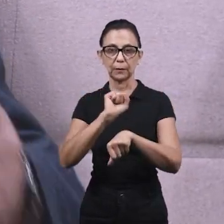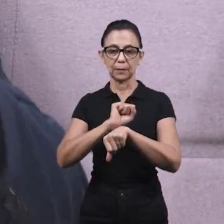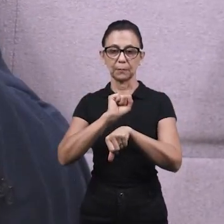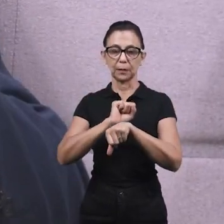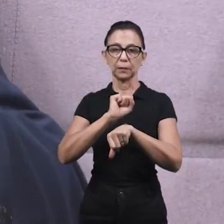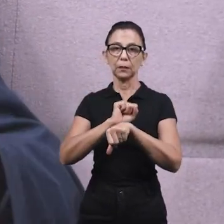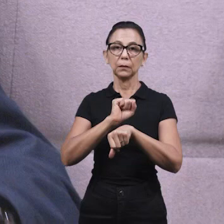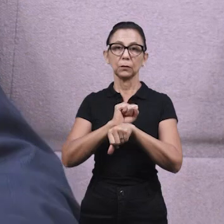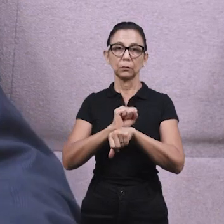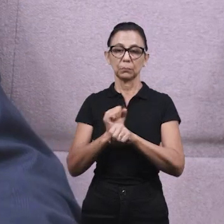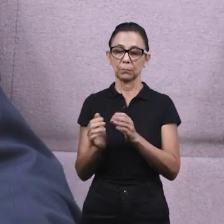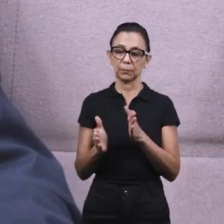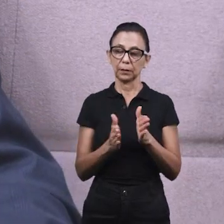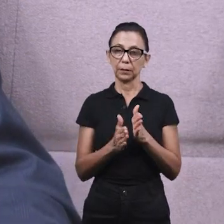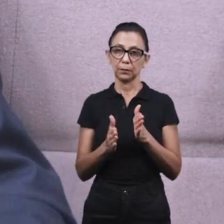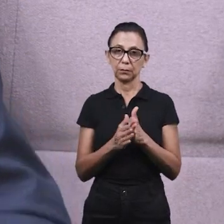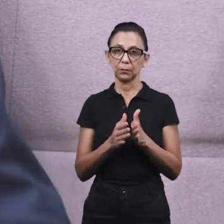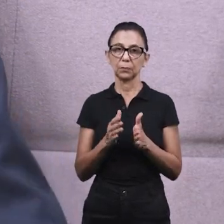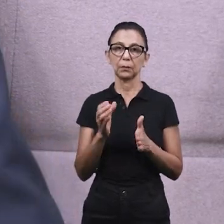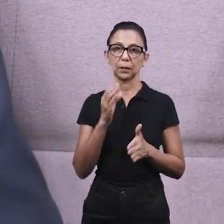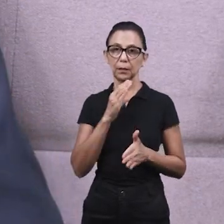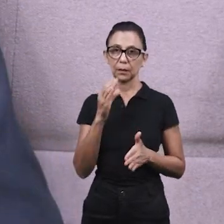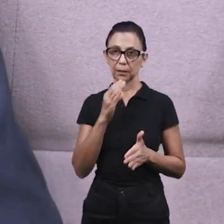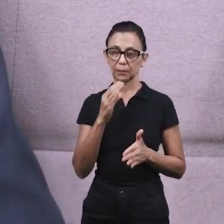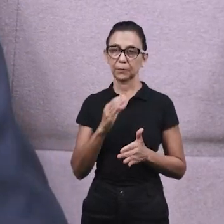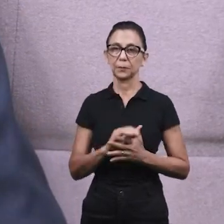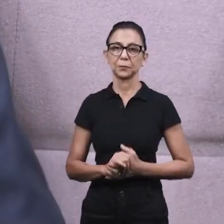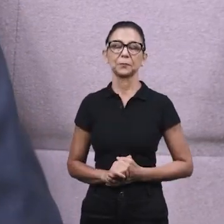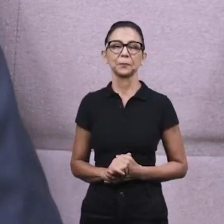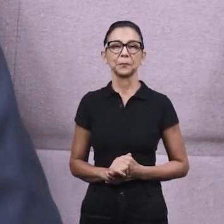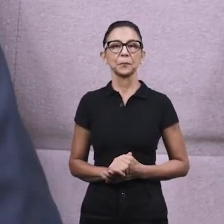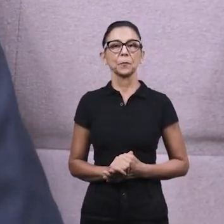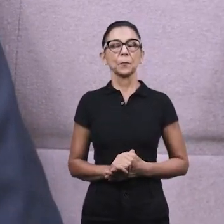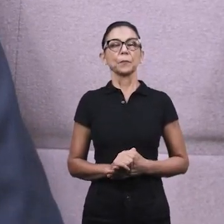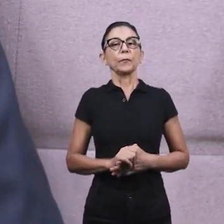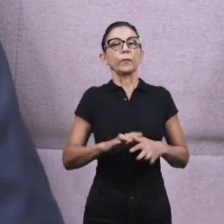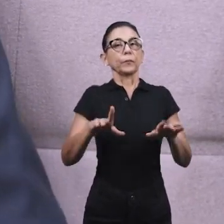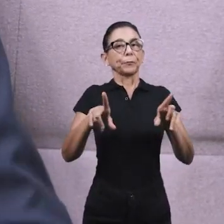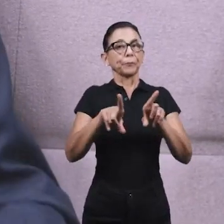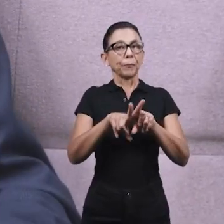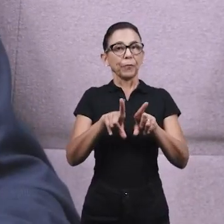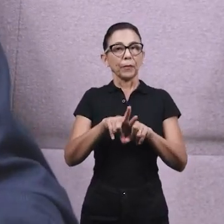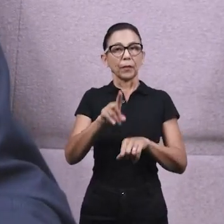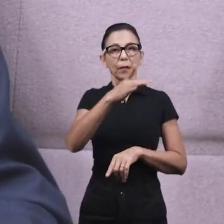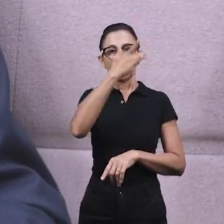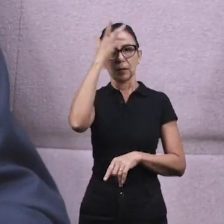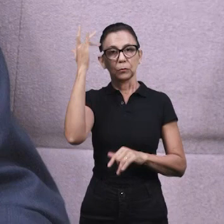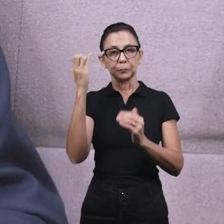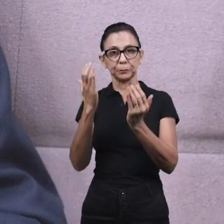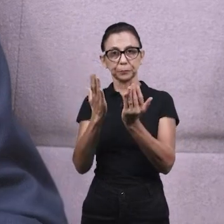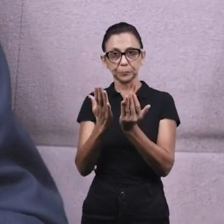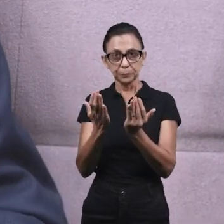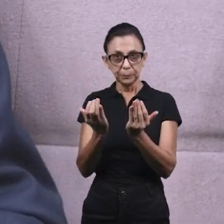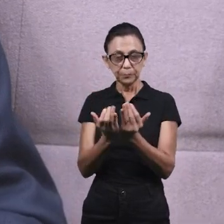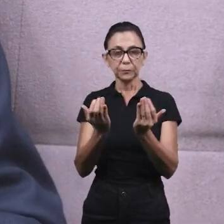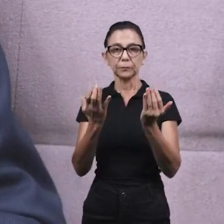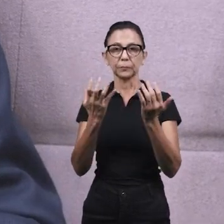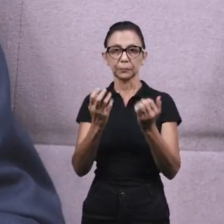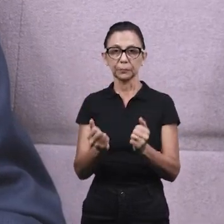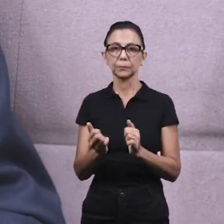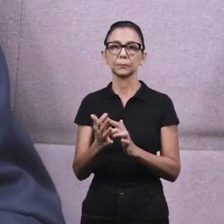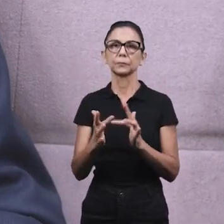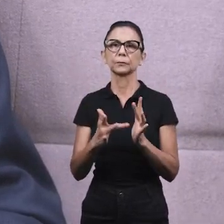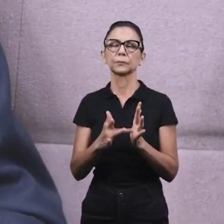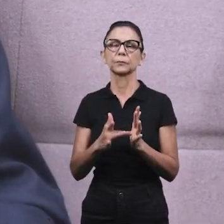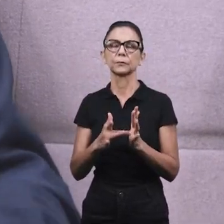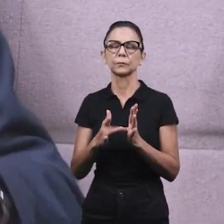O crente em Jesus, aquele que faz parte da igreja fiel, está preparado e vence